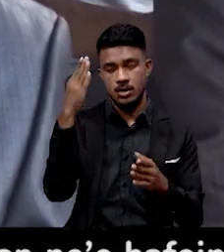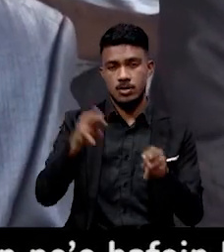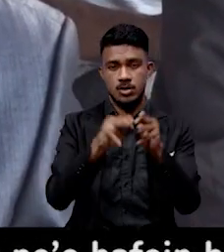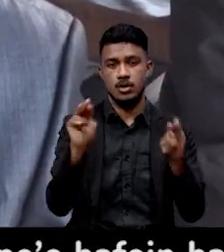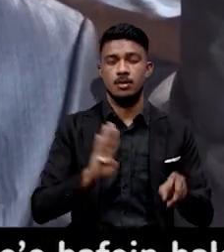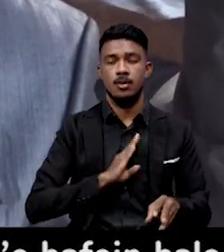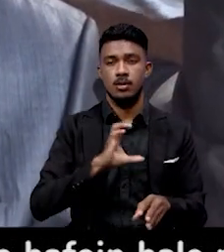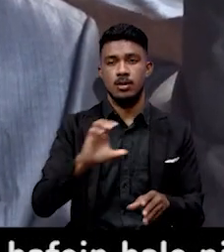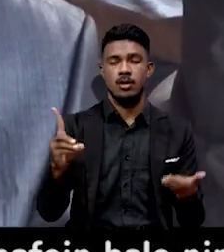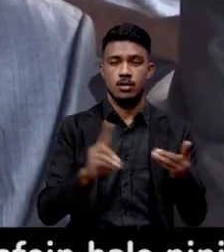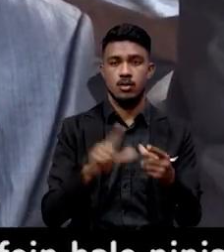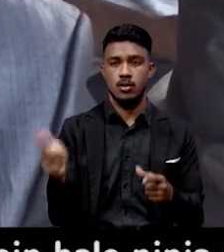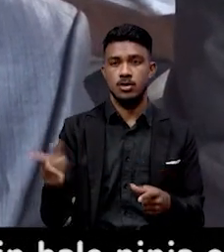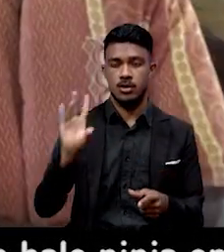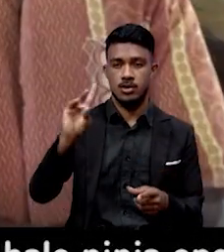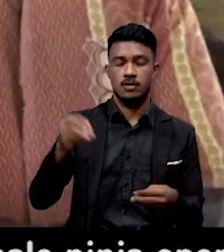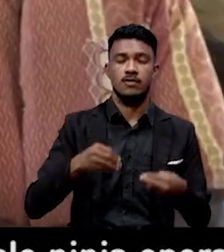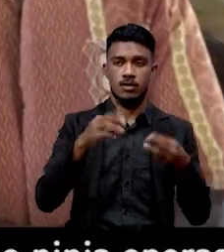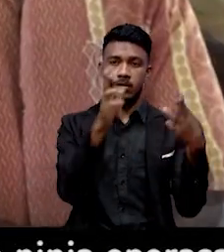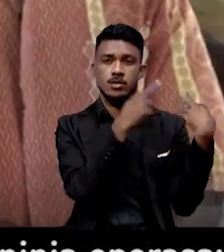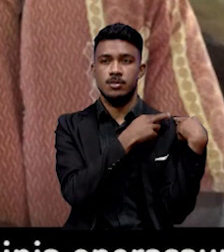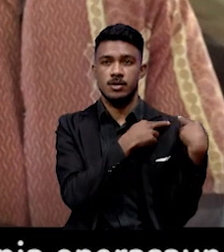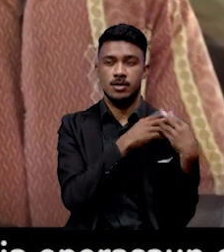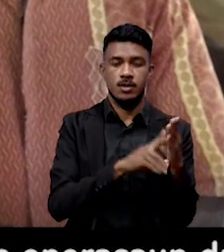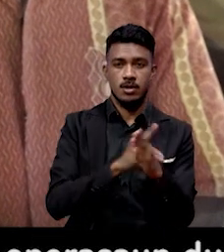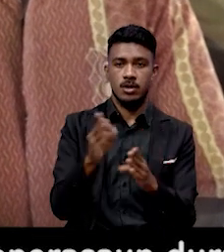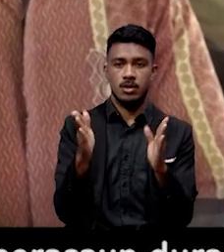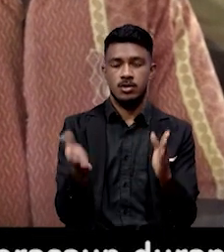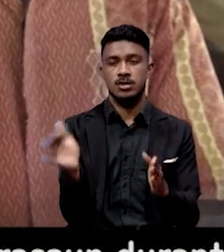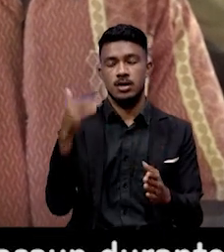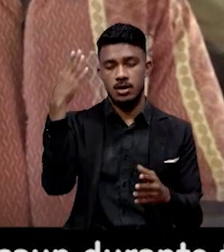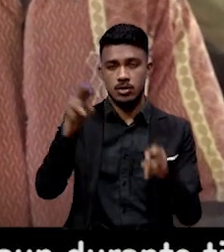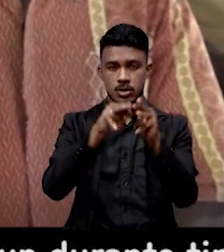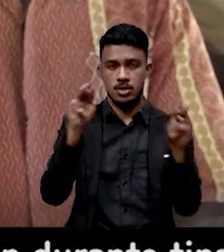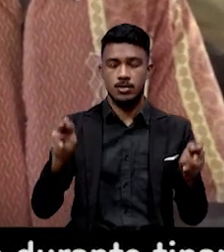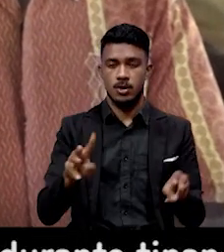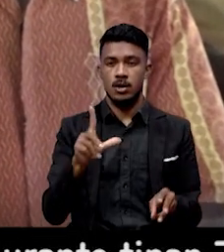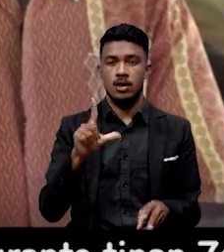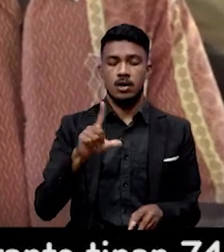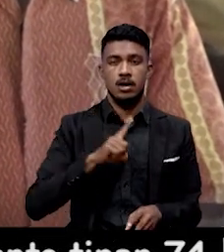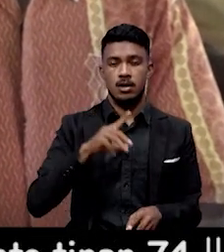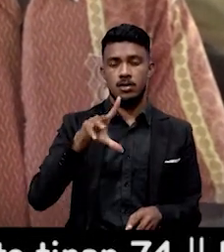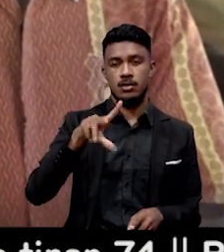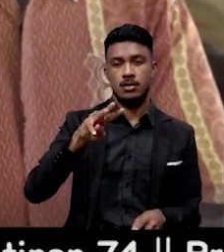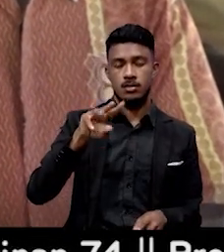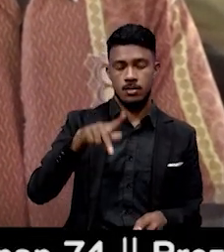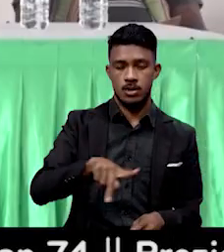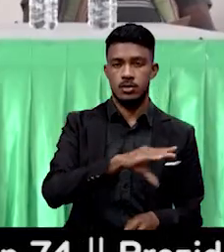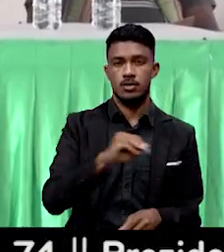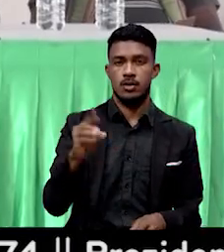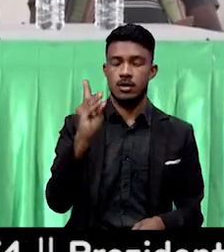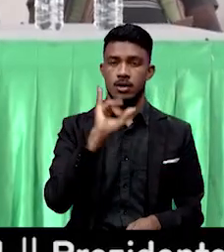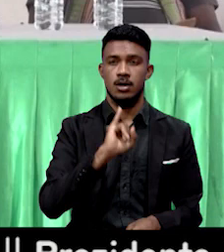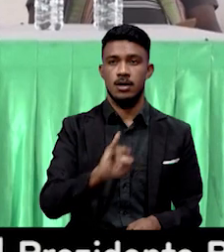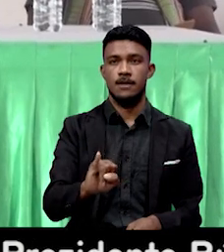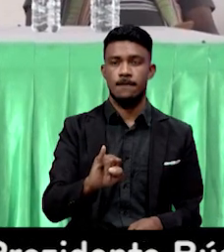ulu resinhitu, fo posse ba coordenador Sira e município Lauten, inclui Díli. Presidente interino PUDD